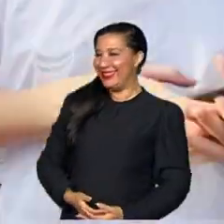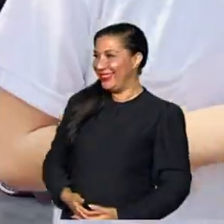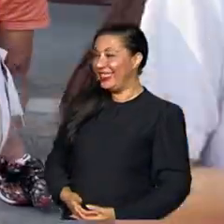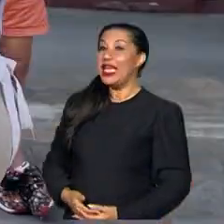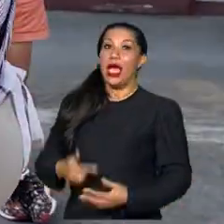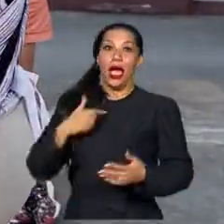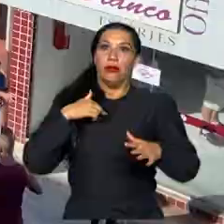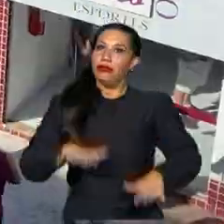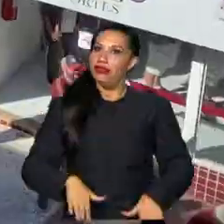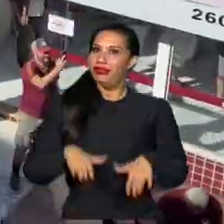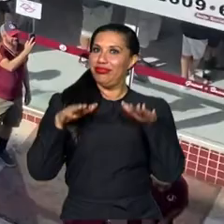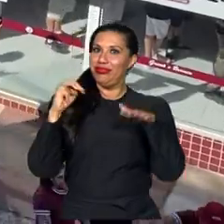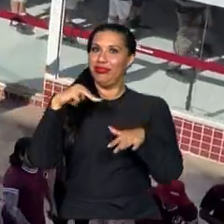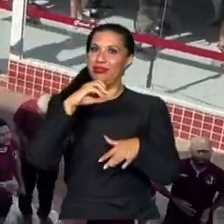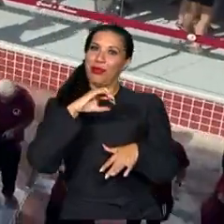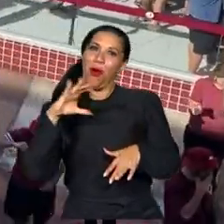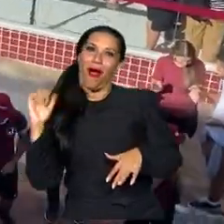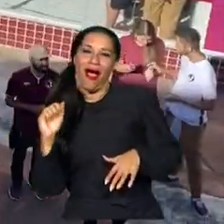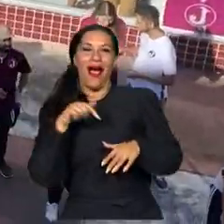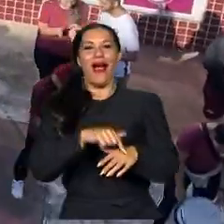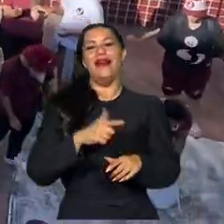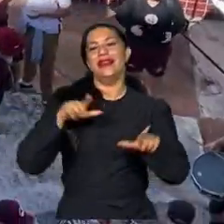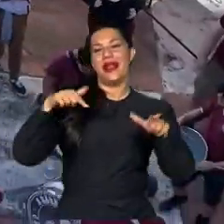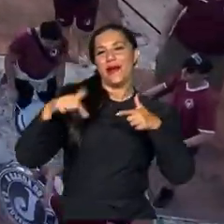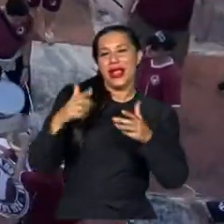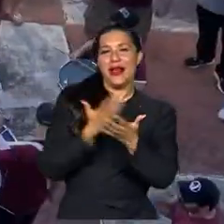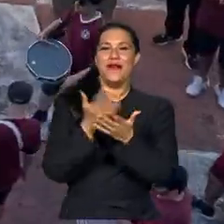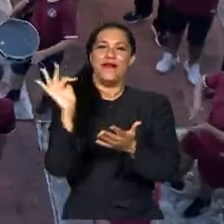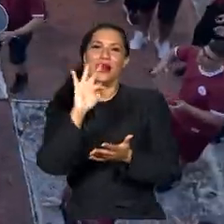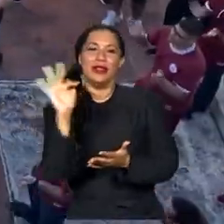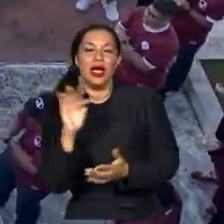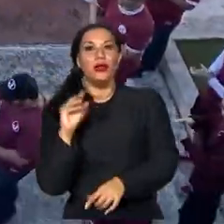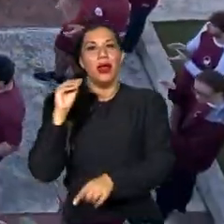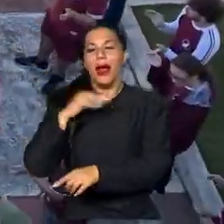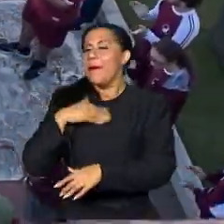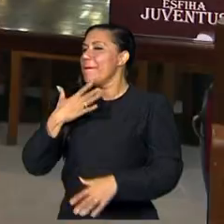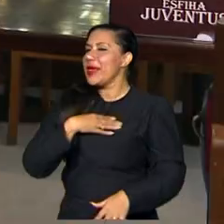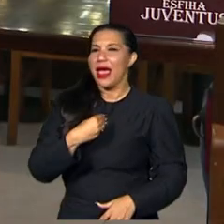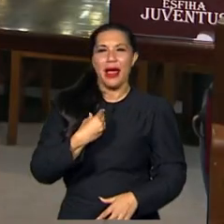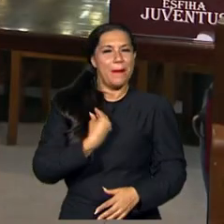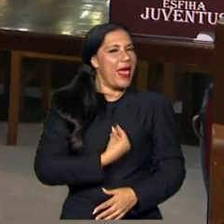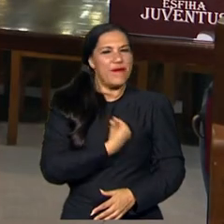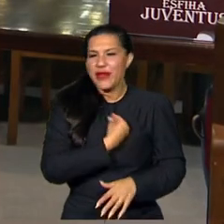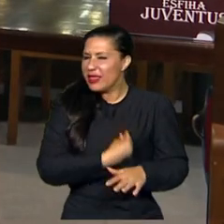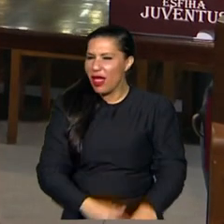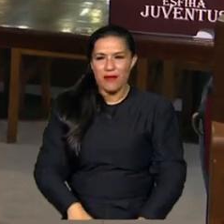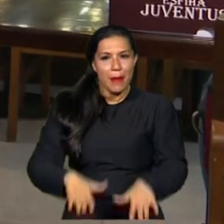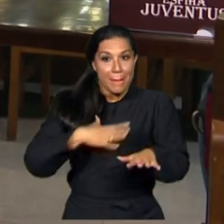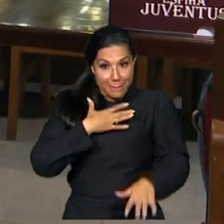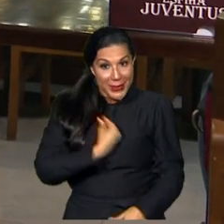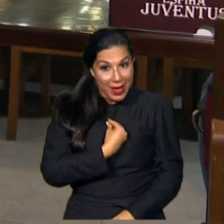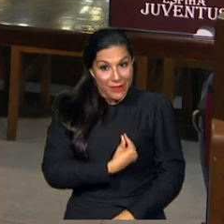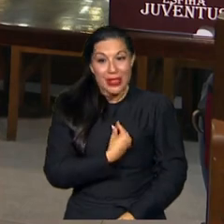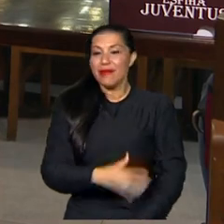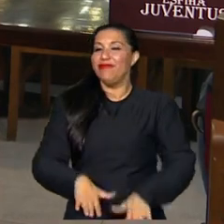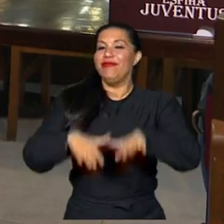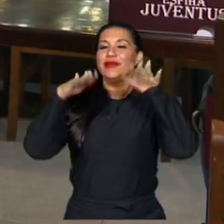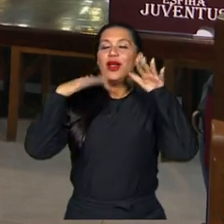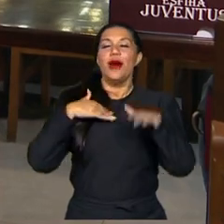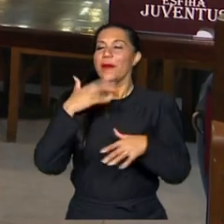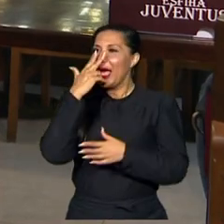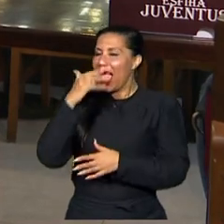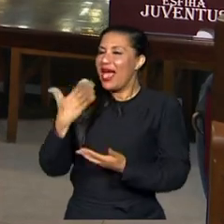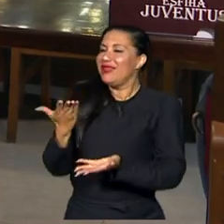Sou criado aqui na Moca. Trabalhei aqui, fiz faculdade aqui, criei minha vida toda aqui na Moca. Moca nos acolhe e a gente acolhe a Moca,